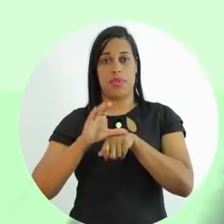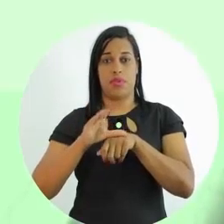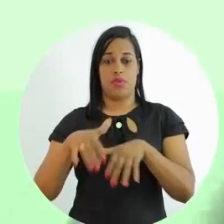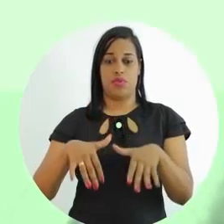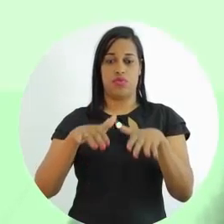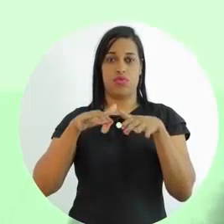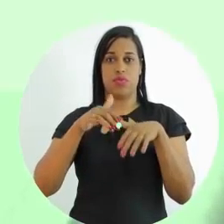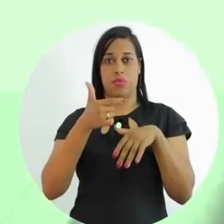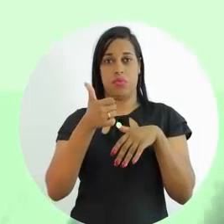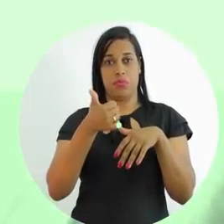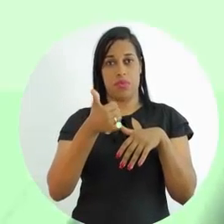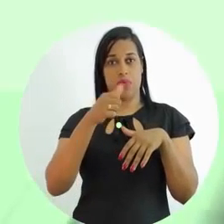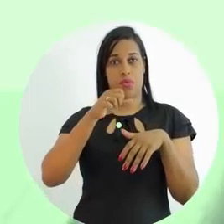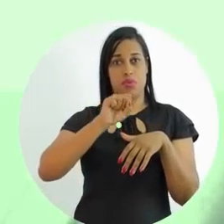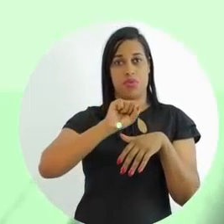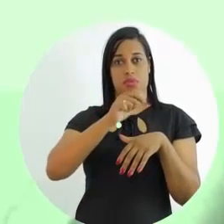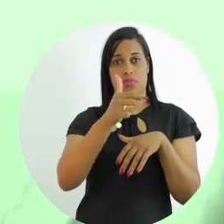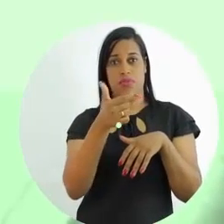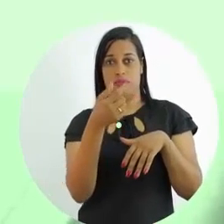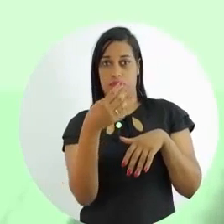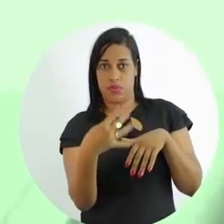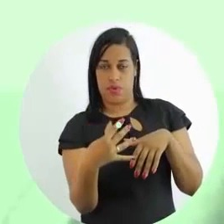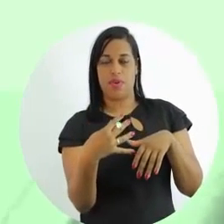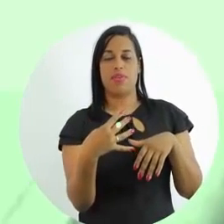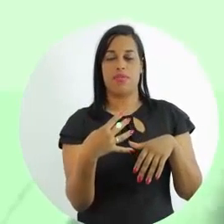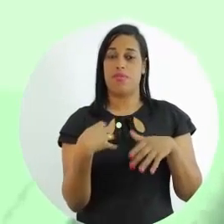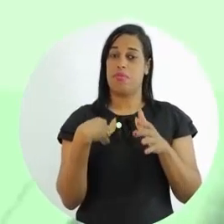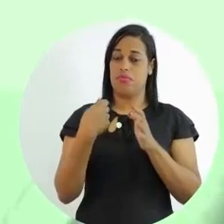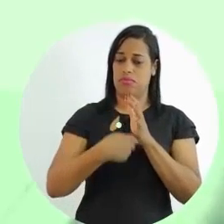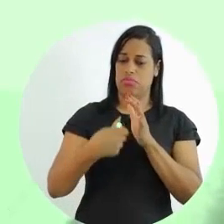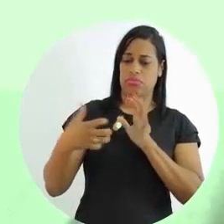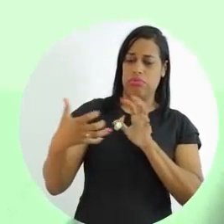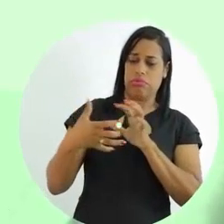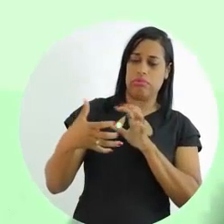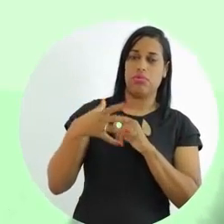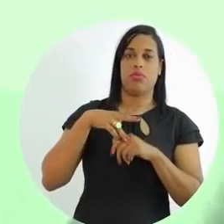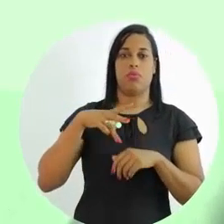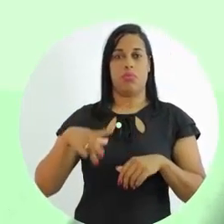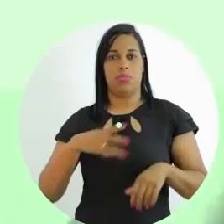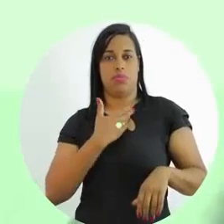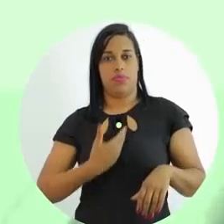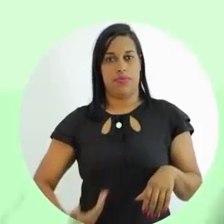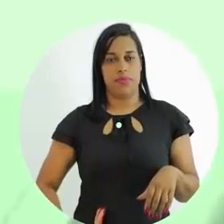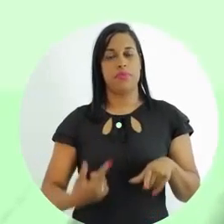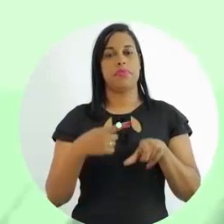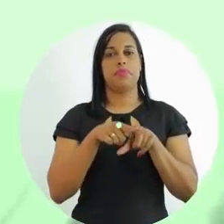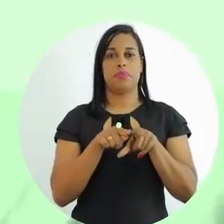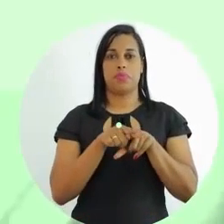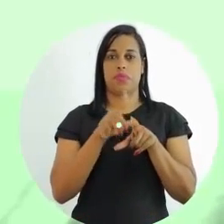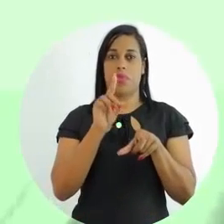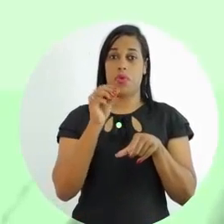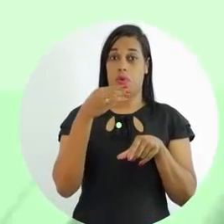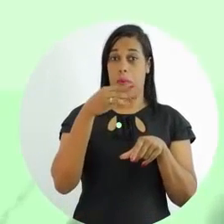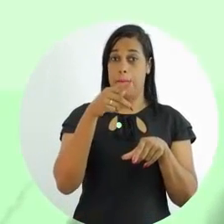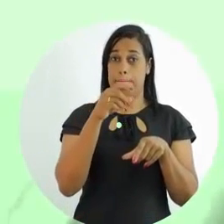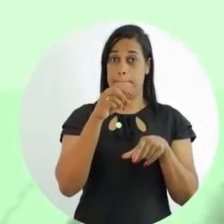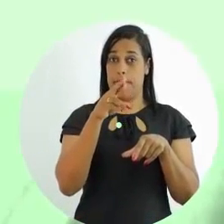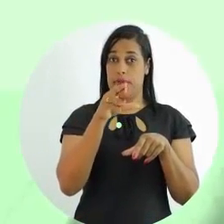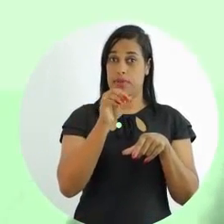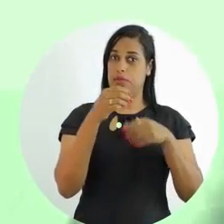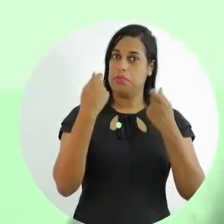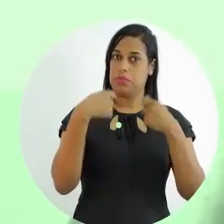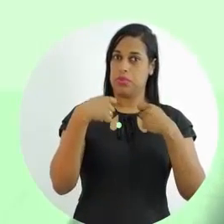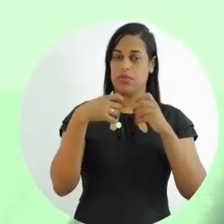Constituição em 1824, e novamente por pressão do governo português, Dom Pedro tem que abrir